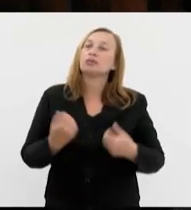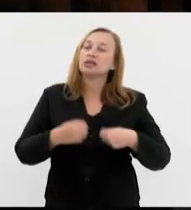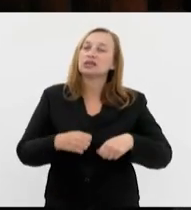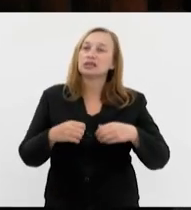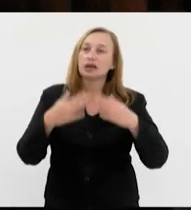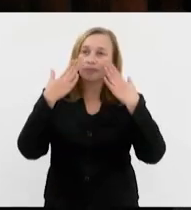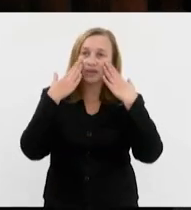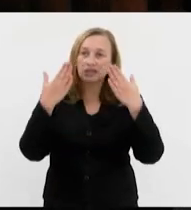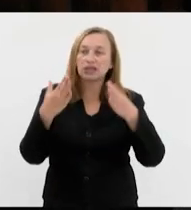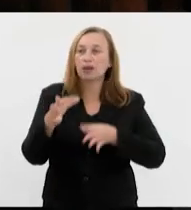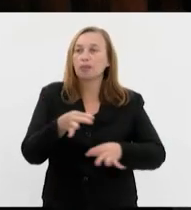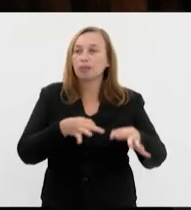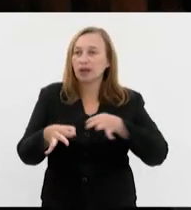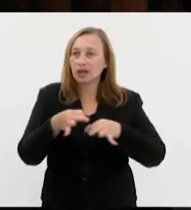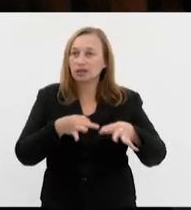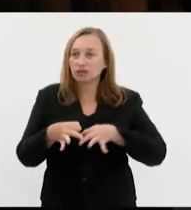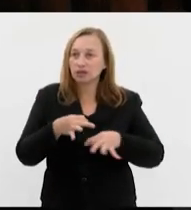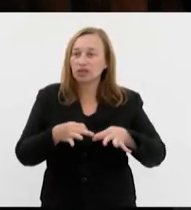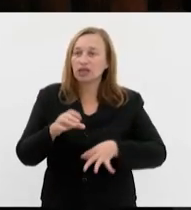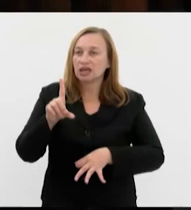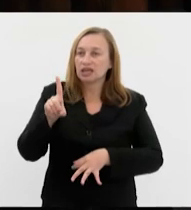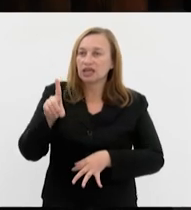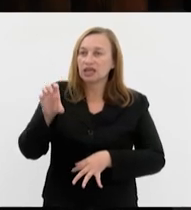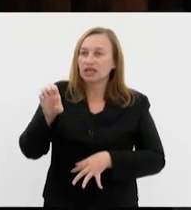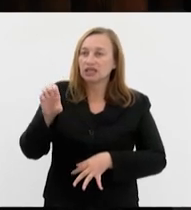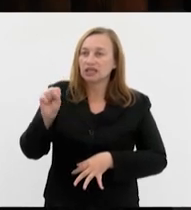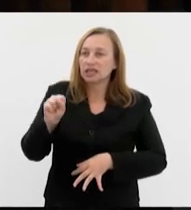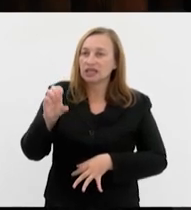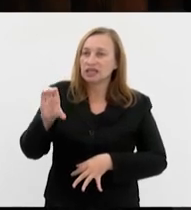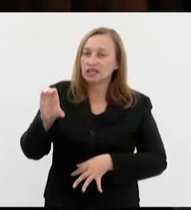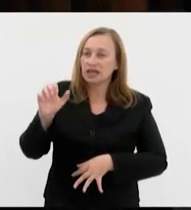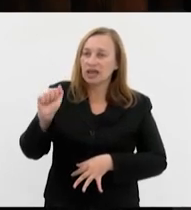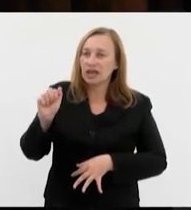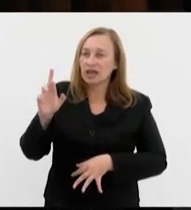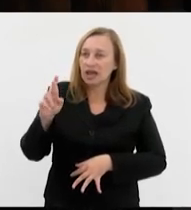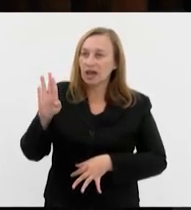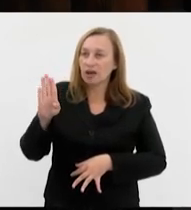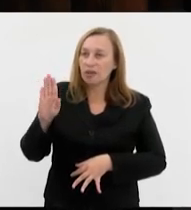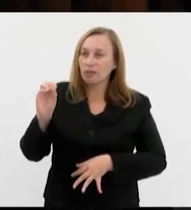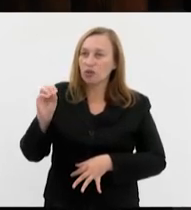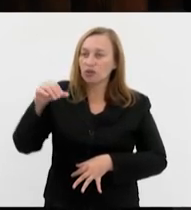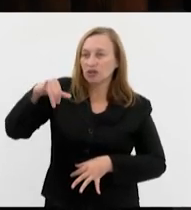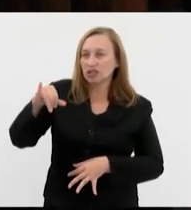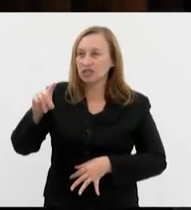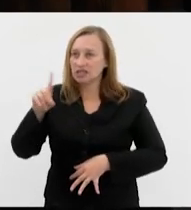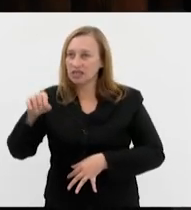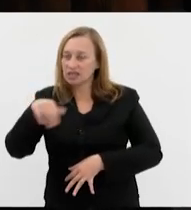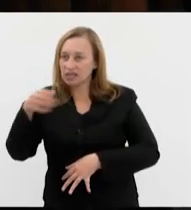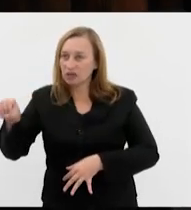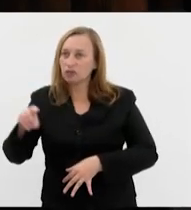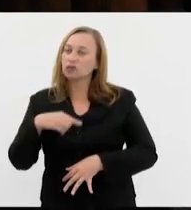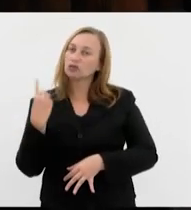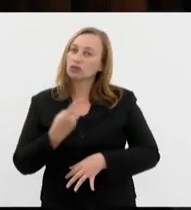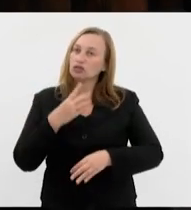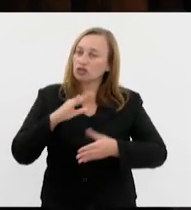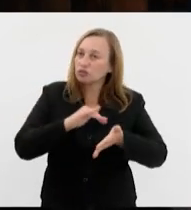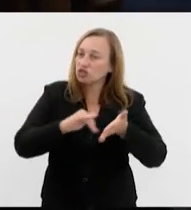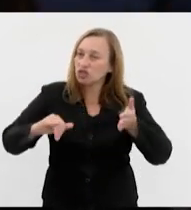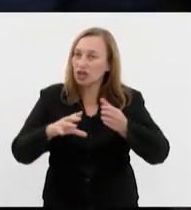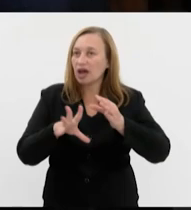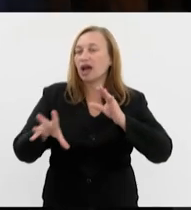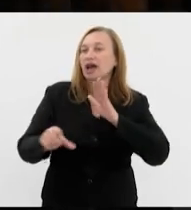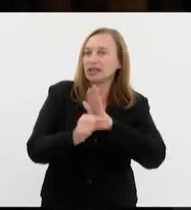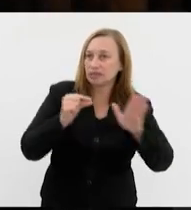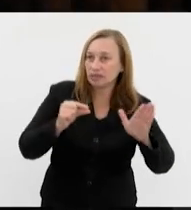apresentar planos de descarbonização, a gente vai retirar as nossas três emendas contemplados por isso. A questão dos